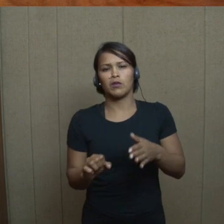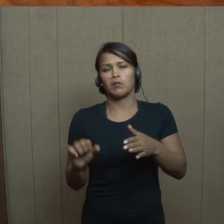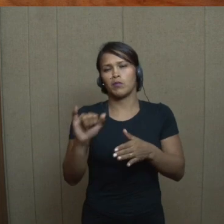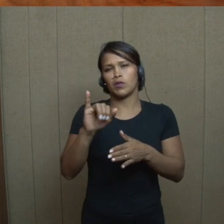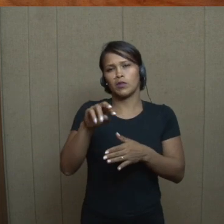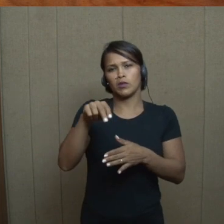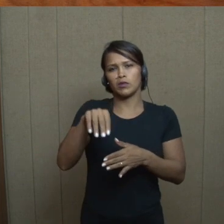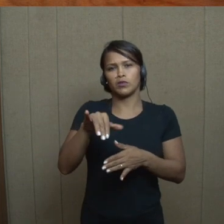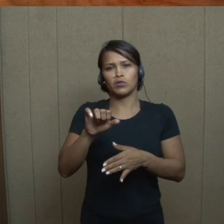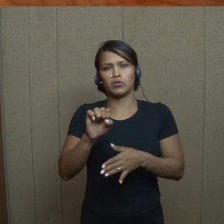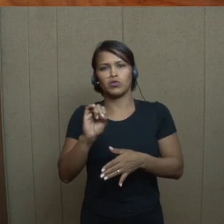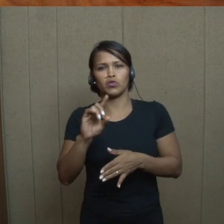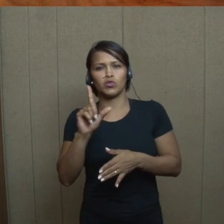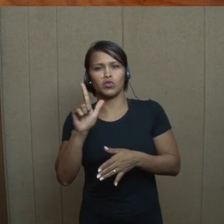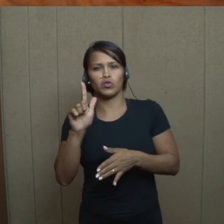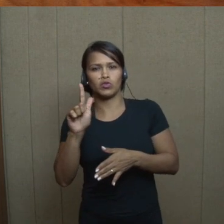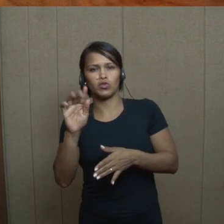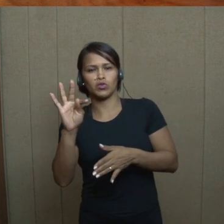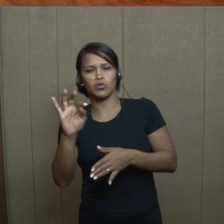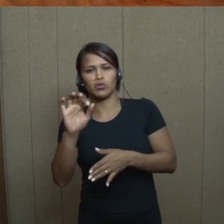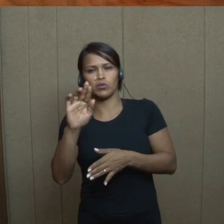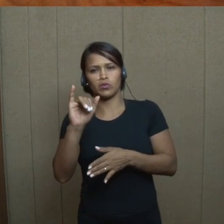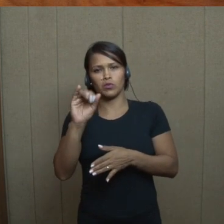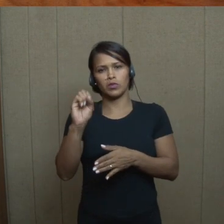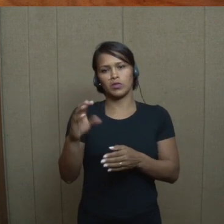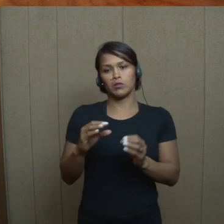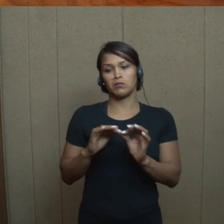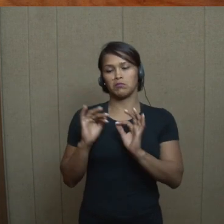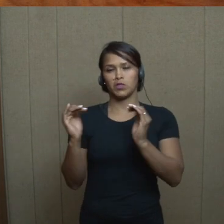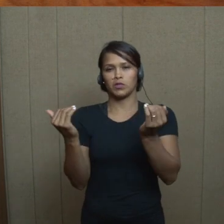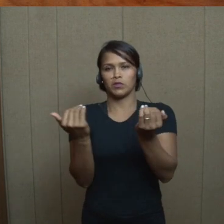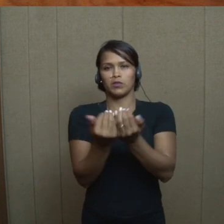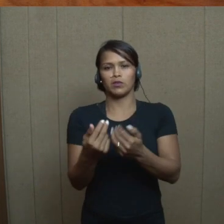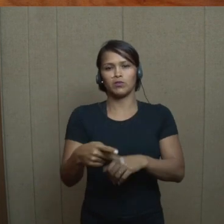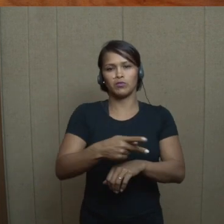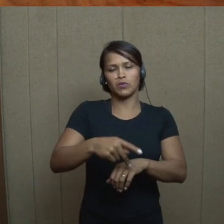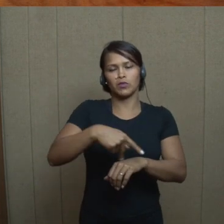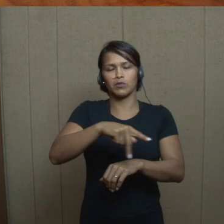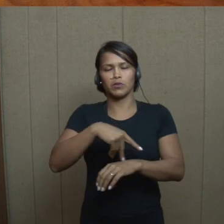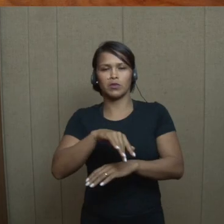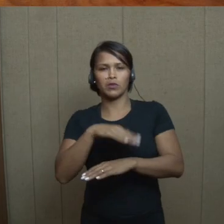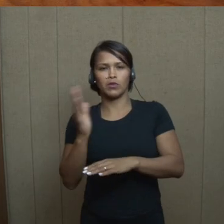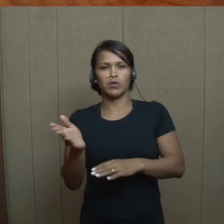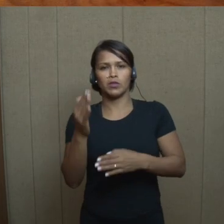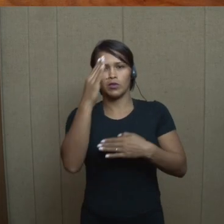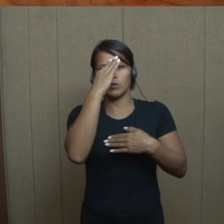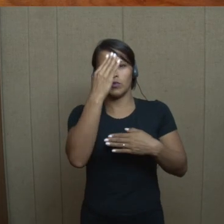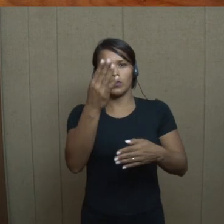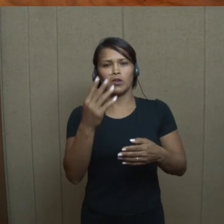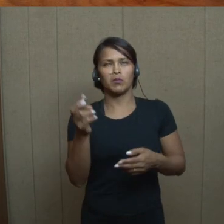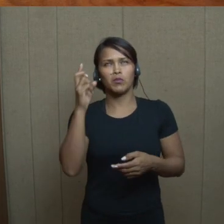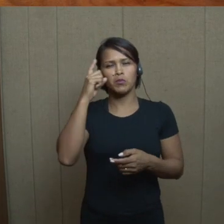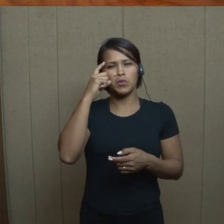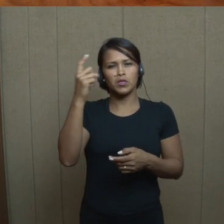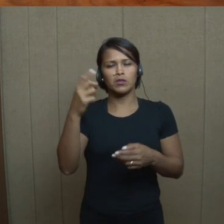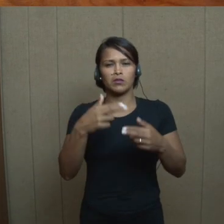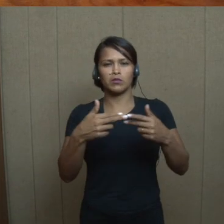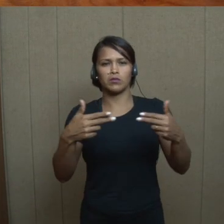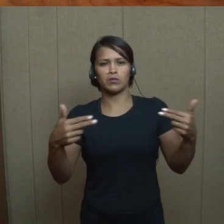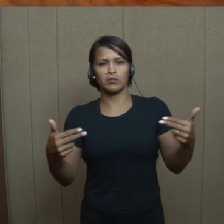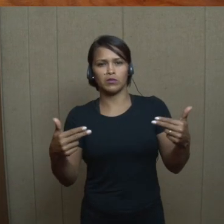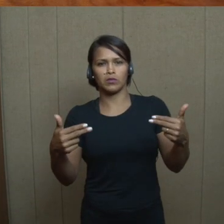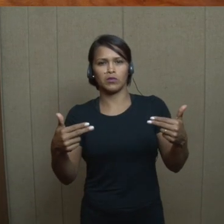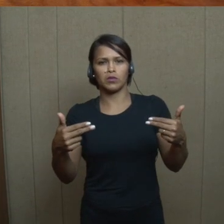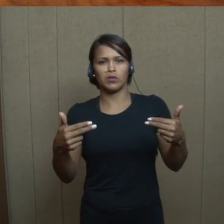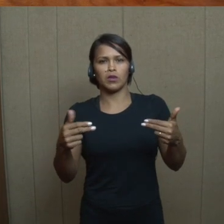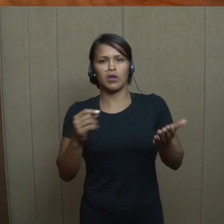parte do Ministério de Relações Exteriores. Obrigado por refletir por essas coisas. E